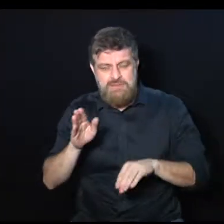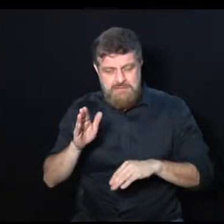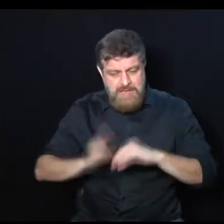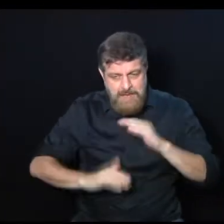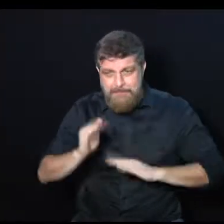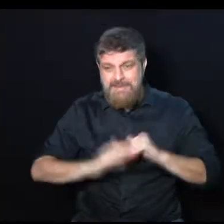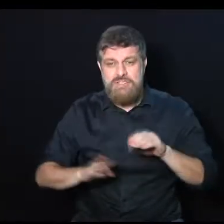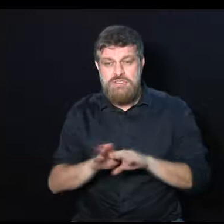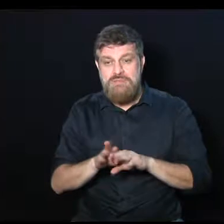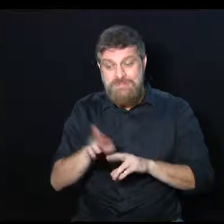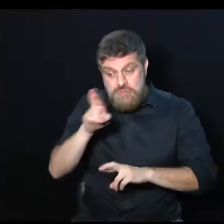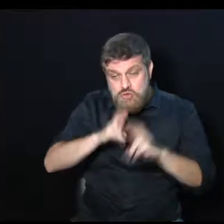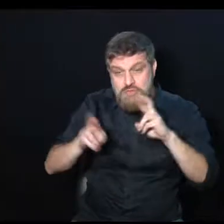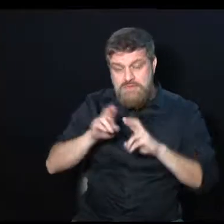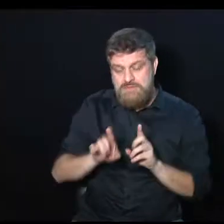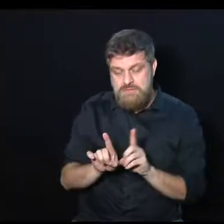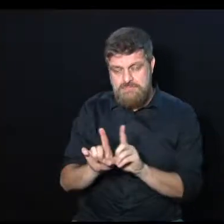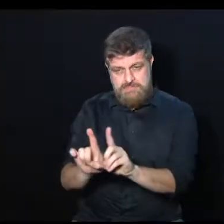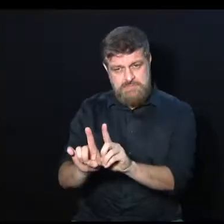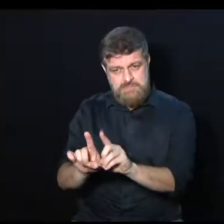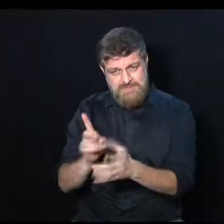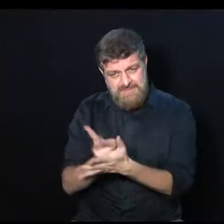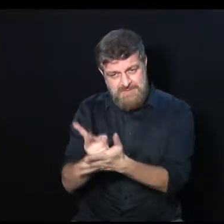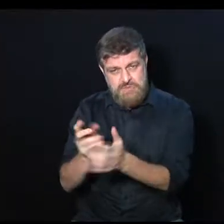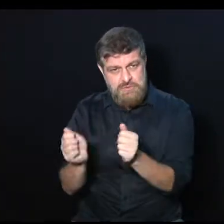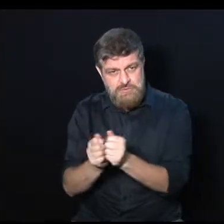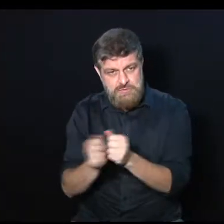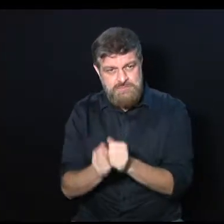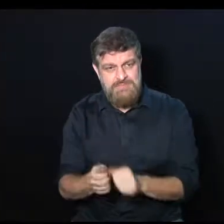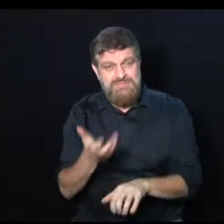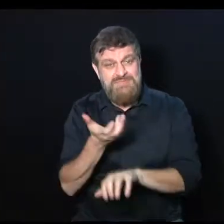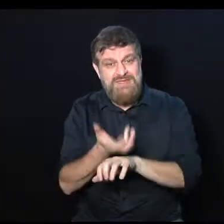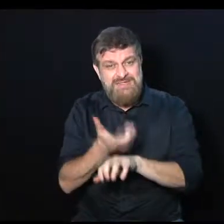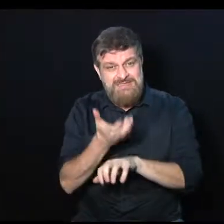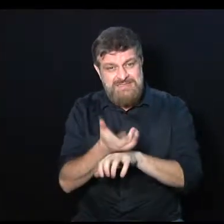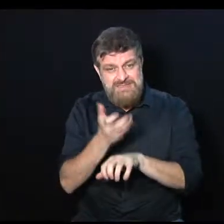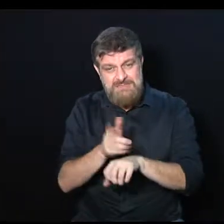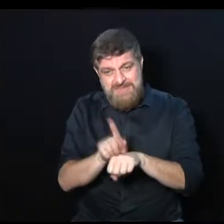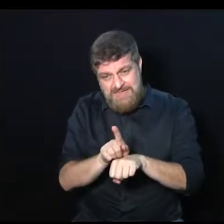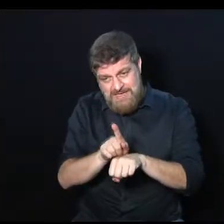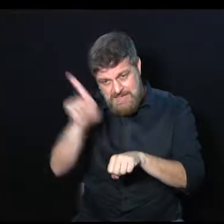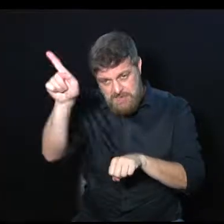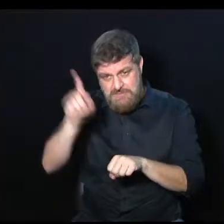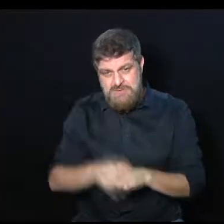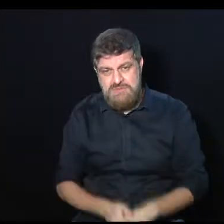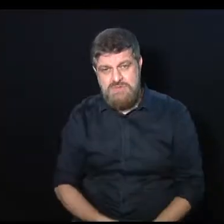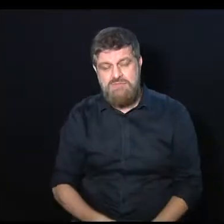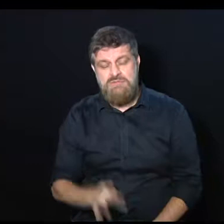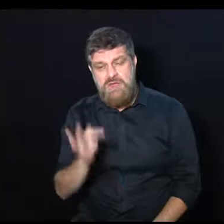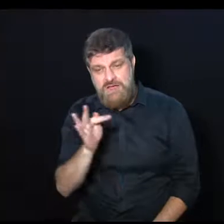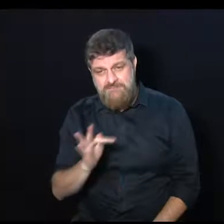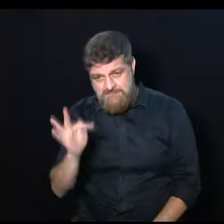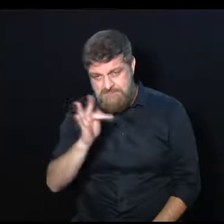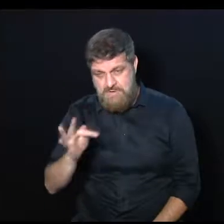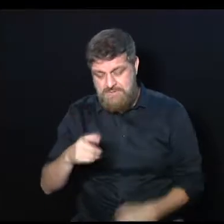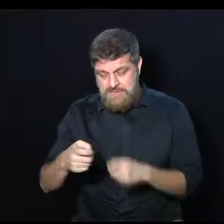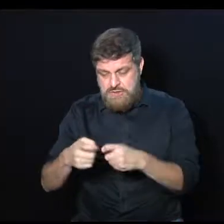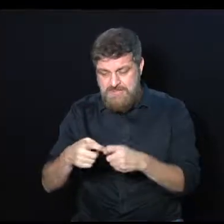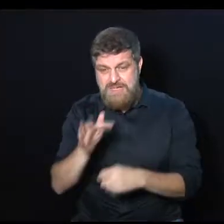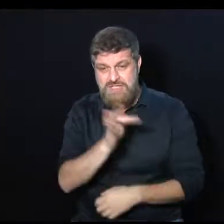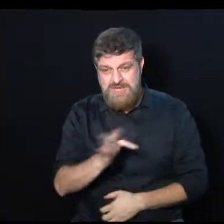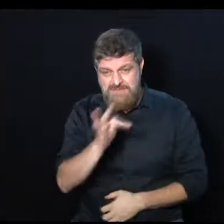sob supervisão. Disciplina de graduação na Faculdade de Ciências Farmacêuticas e de Enfermagem e de Ciências